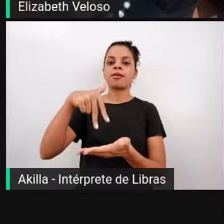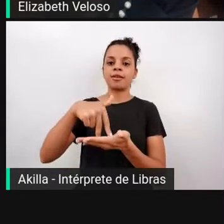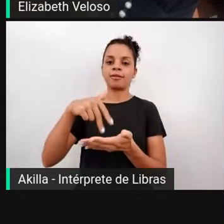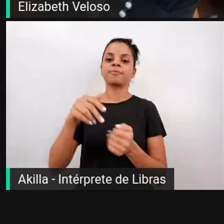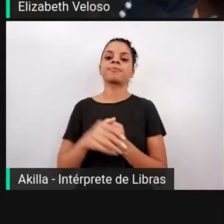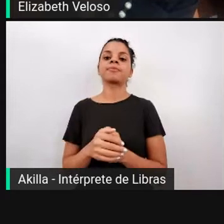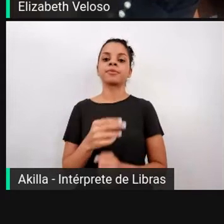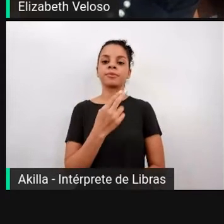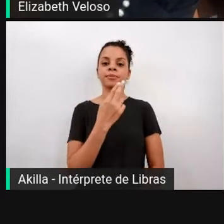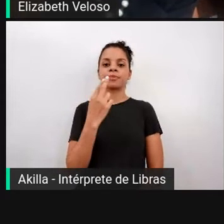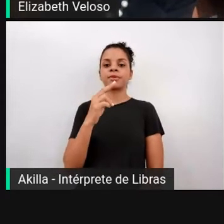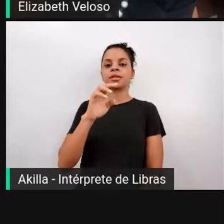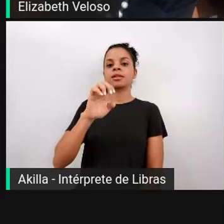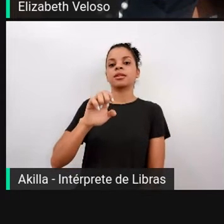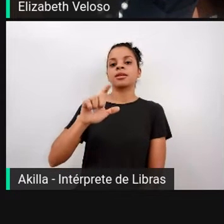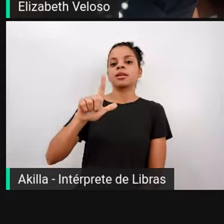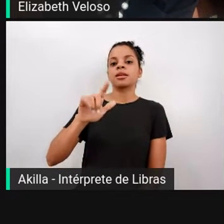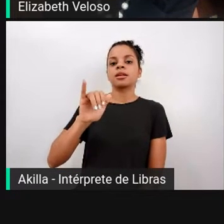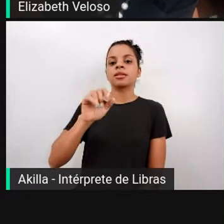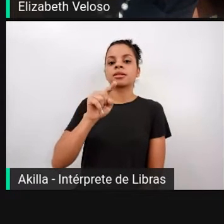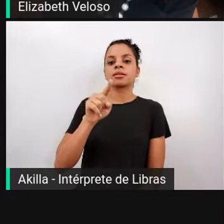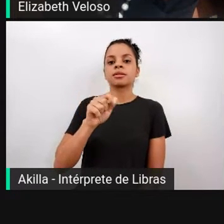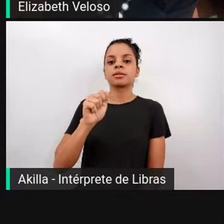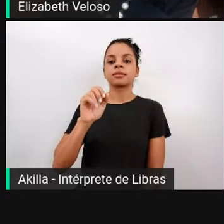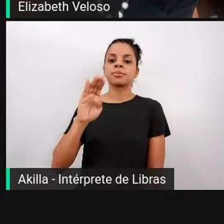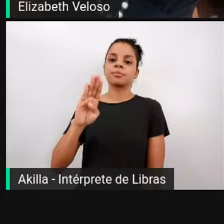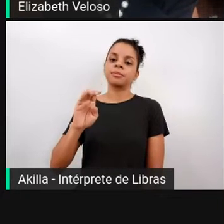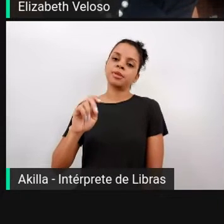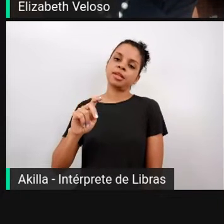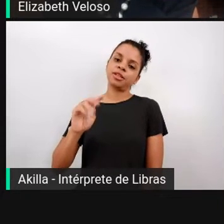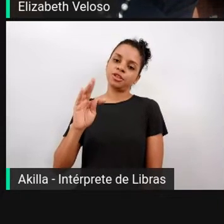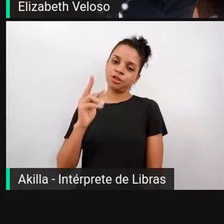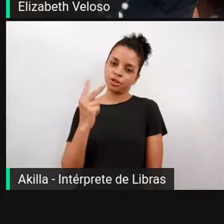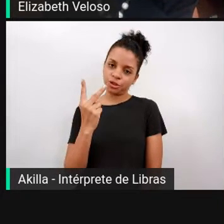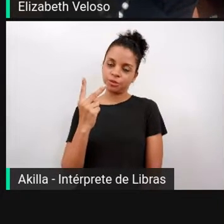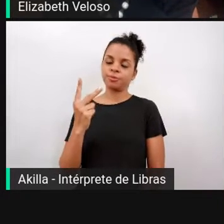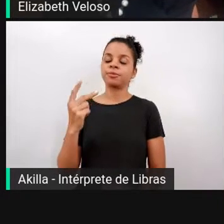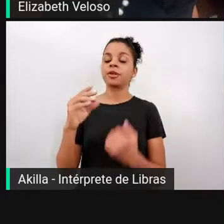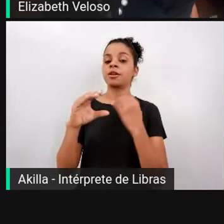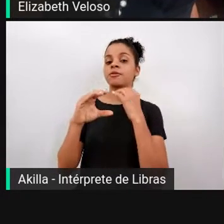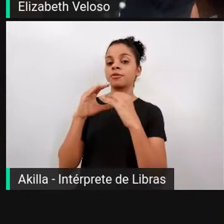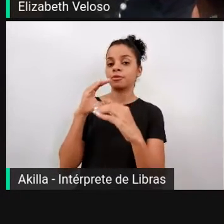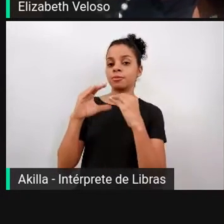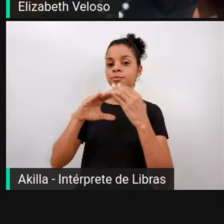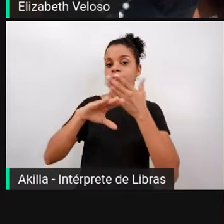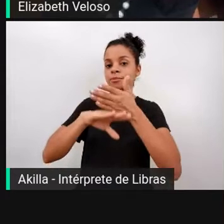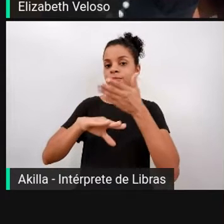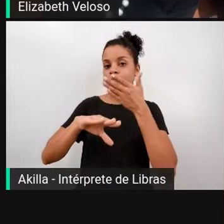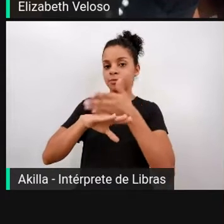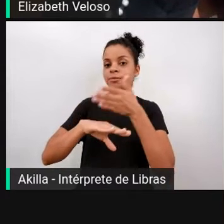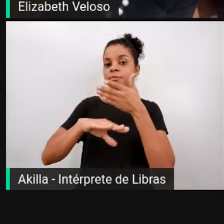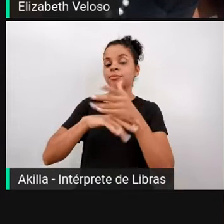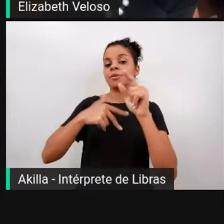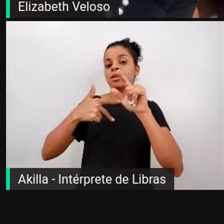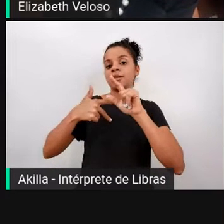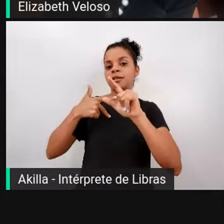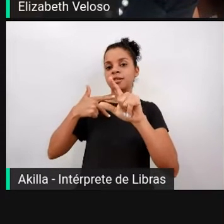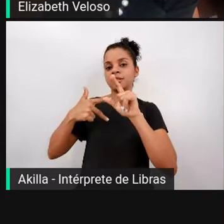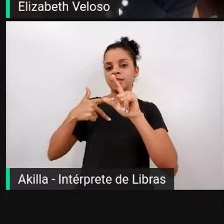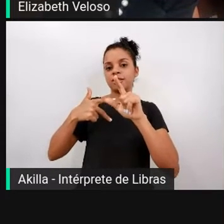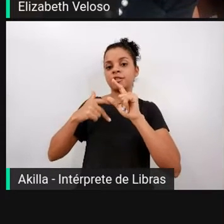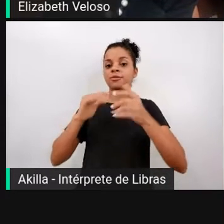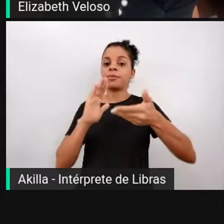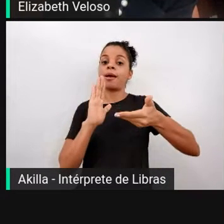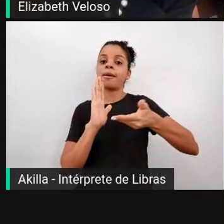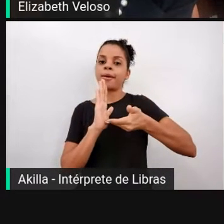Eu sou Elizabeth, eu faço parte da área de comunicação da consultoria legislativa, onde eu estou neste momento, da Câmara dos